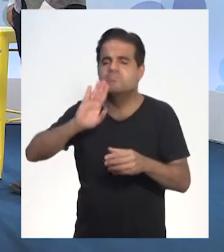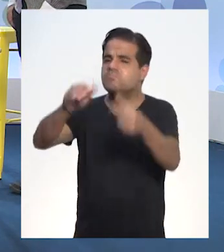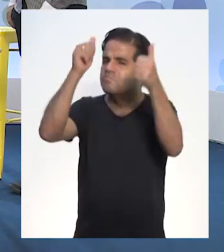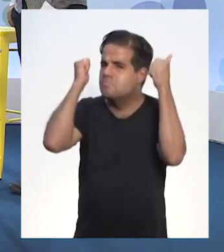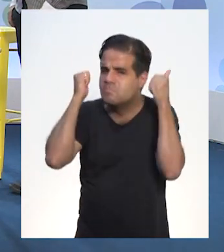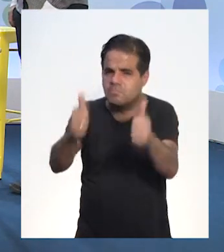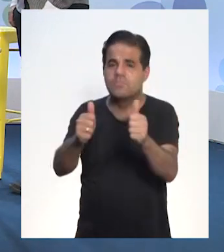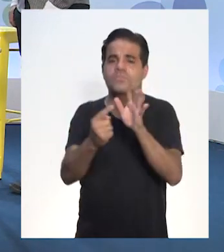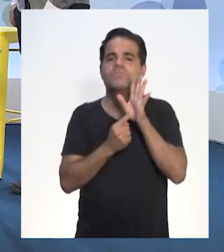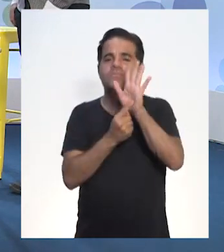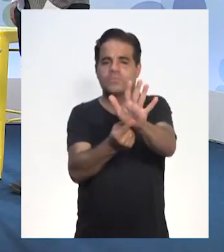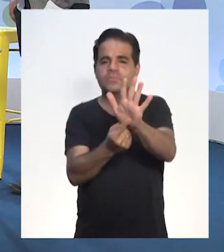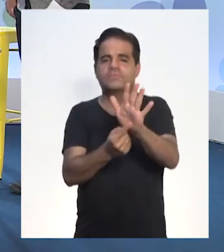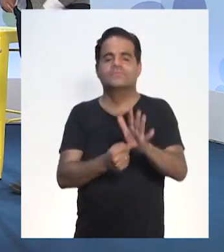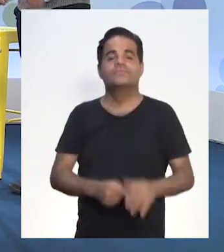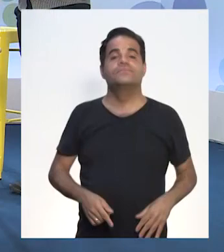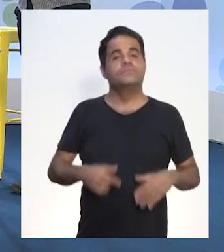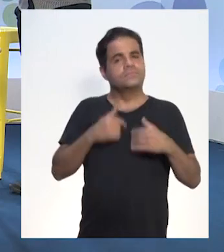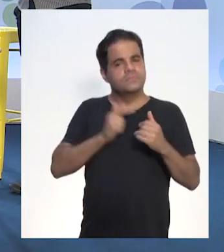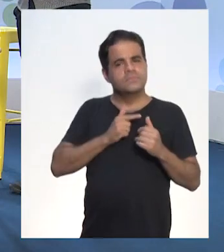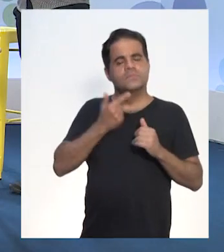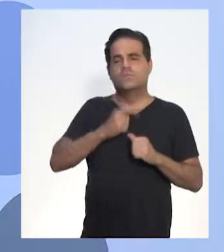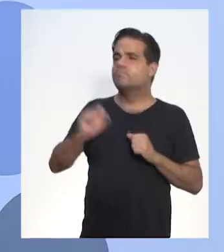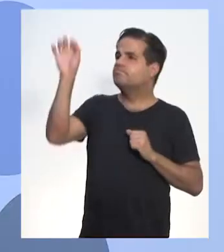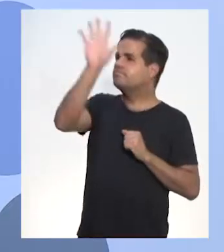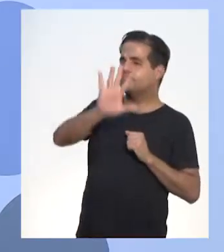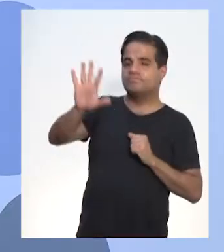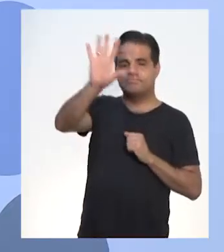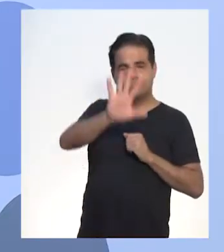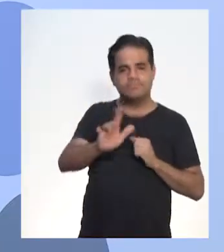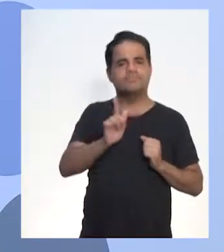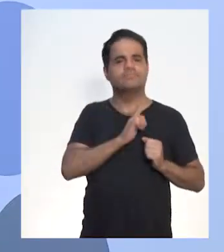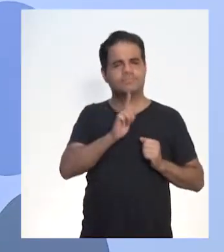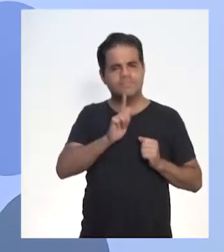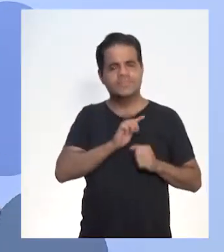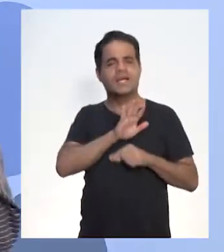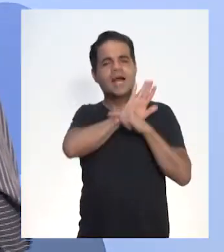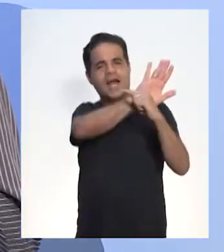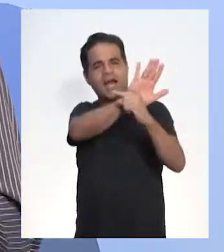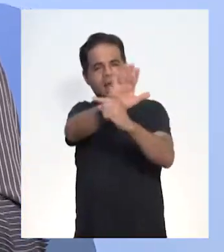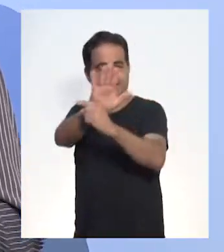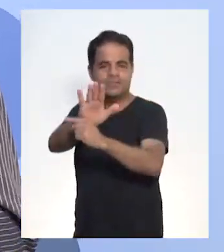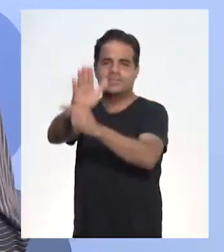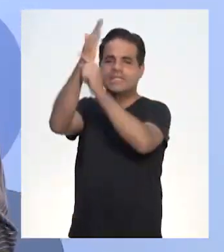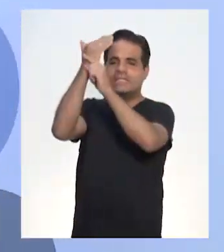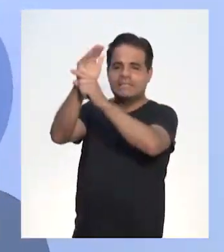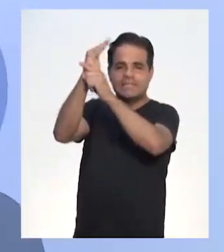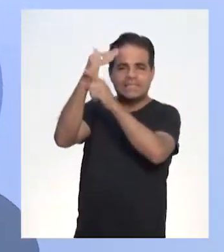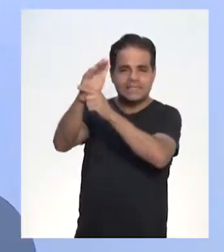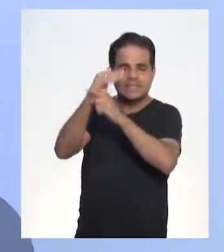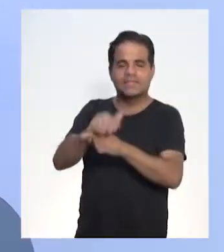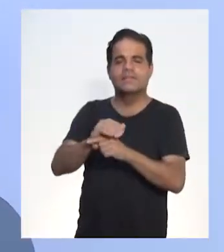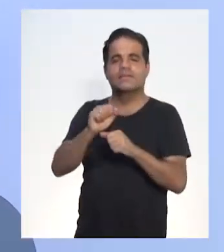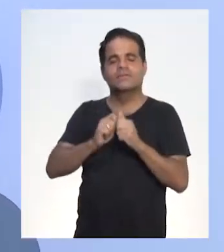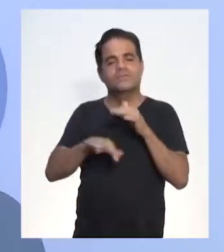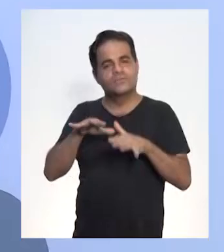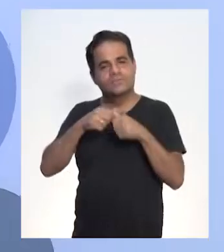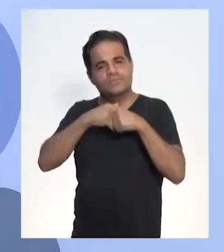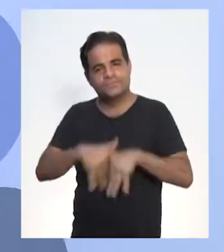para mostrar essa parte aí. Eu tenho uma outra imagem também, né, Giba, que ajuda a entender um pouquinho sobre a variação do fluxo magnético.